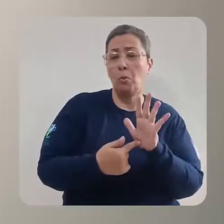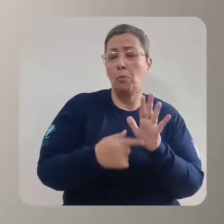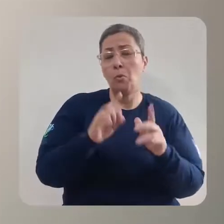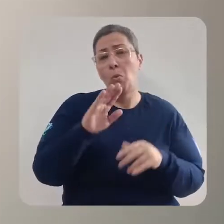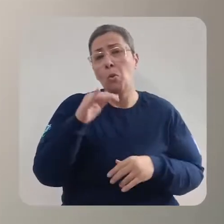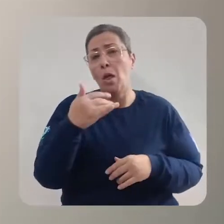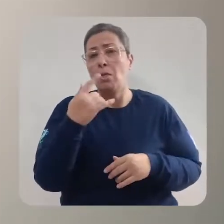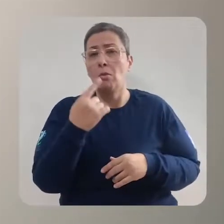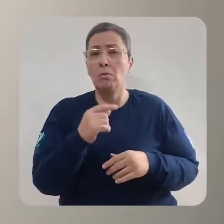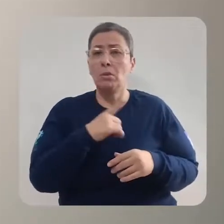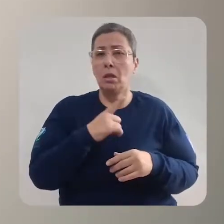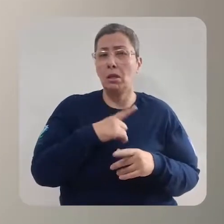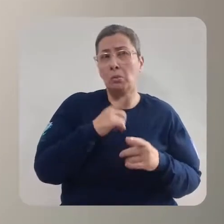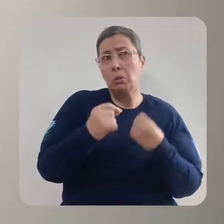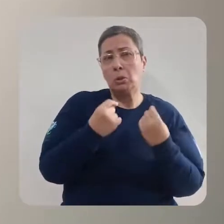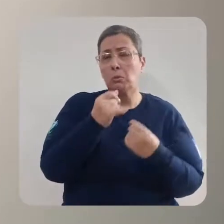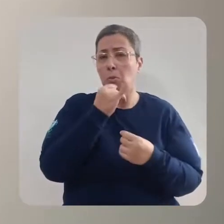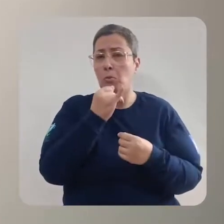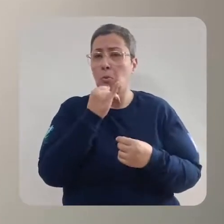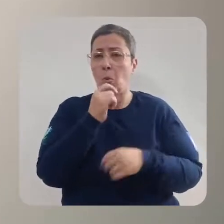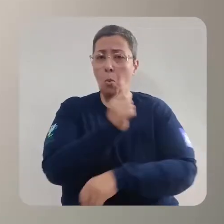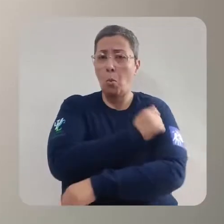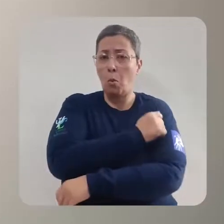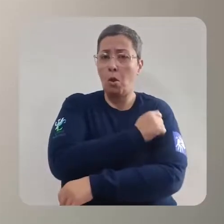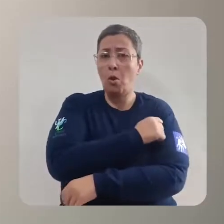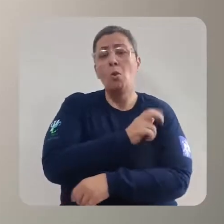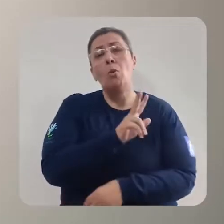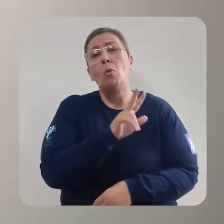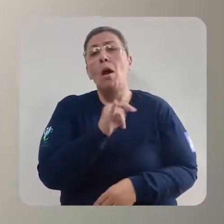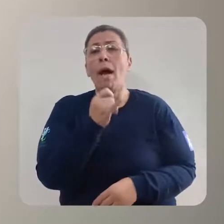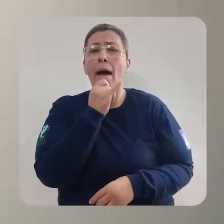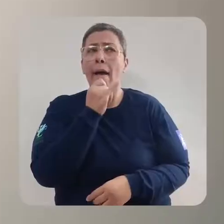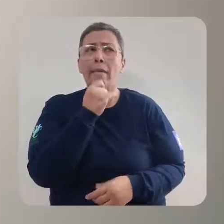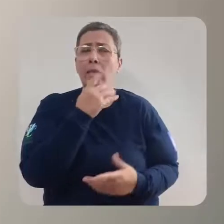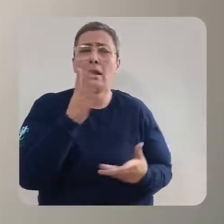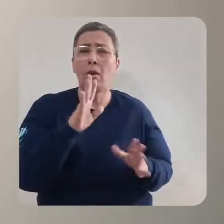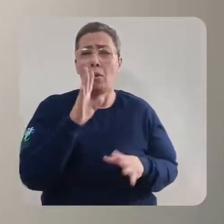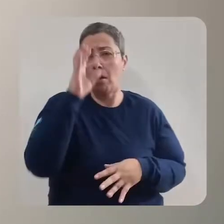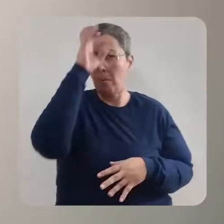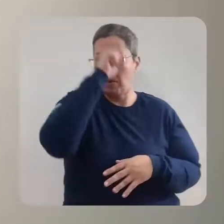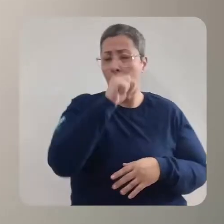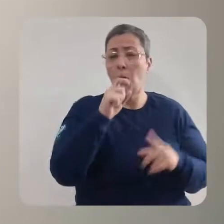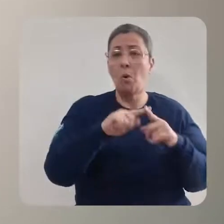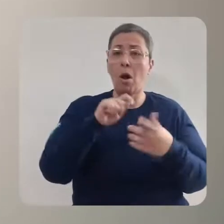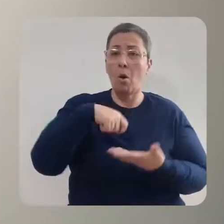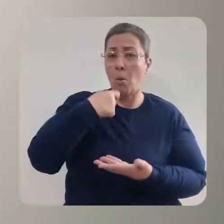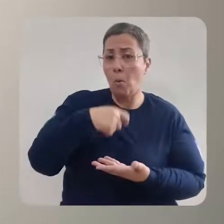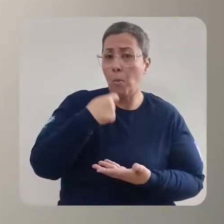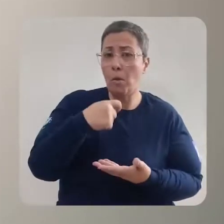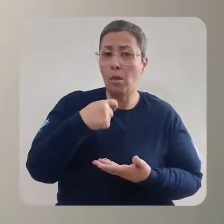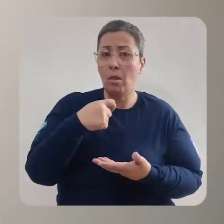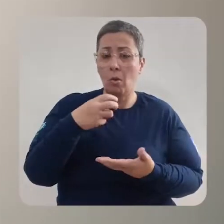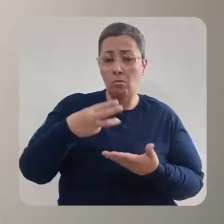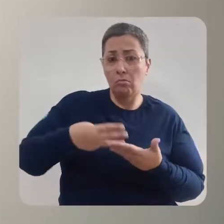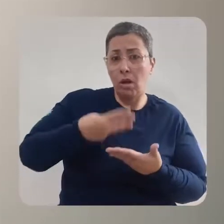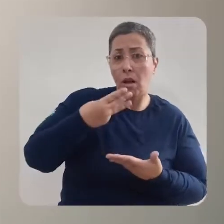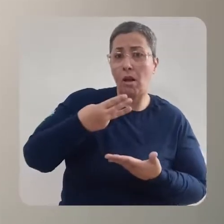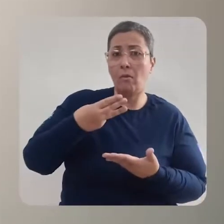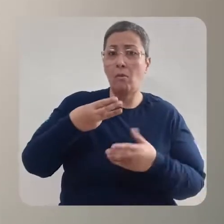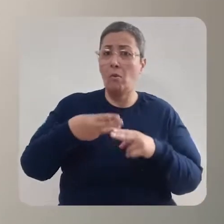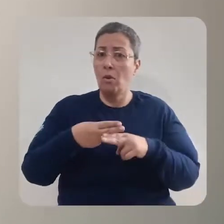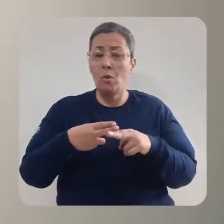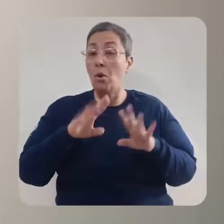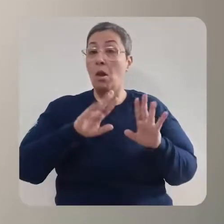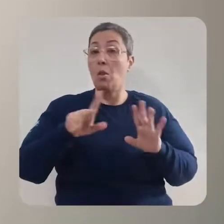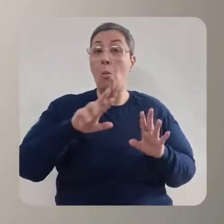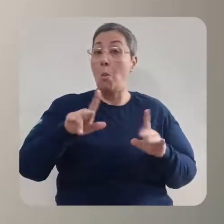aqui quando nós temos um educando, por exemplo, e que ele ainda não aprendeu a comer com os talheres, né?